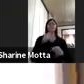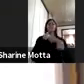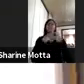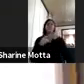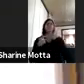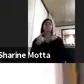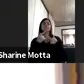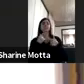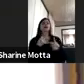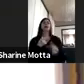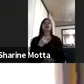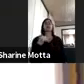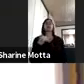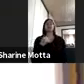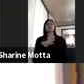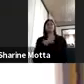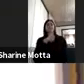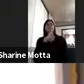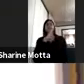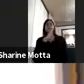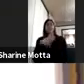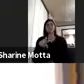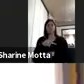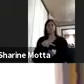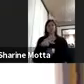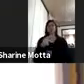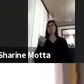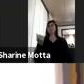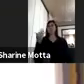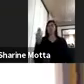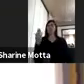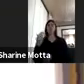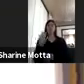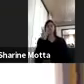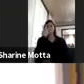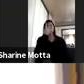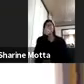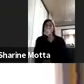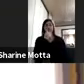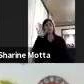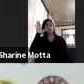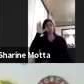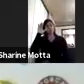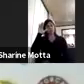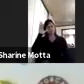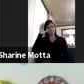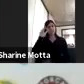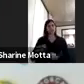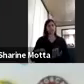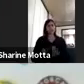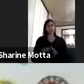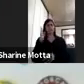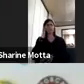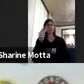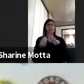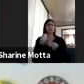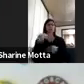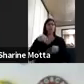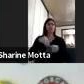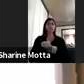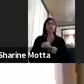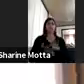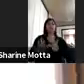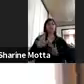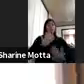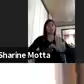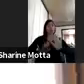coisa que todo mundo, né? Todo mundo não, muita gente tem essa curiosidade de saber. A gente tem que tomar muito cuidado,